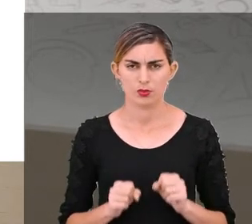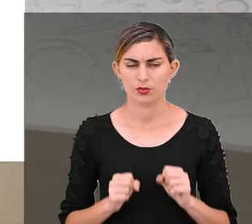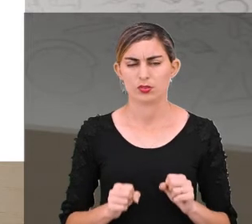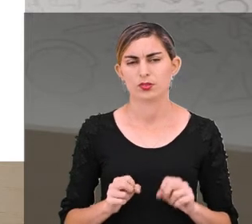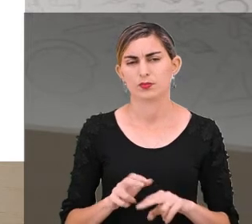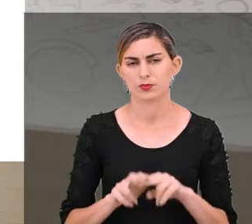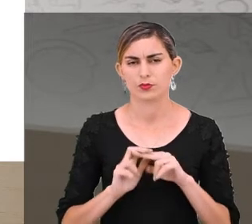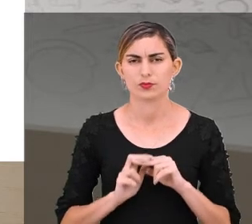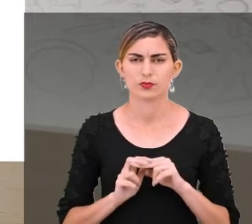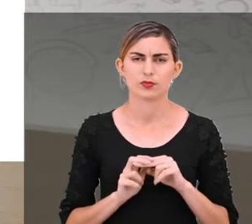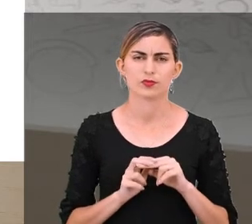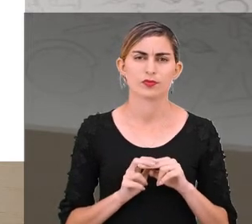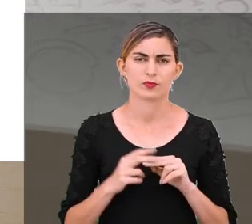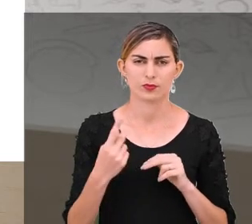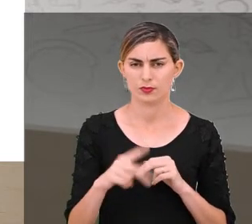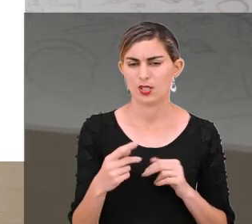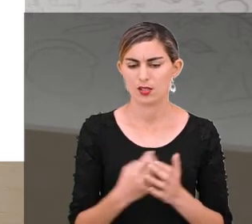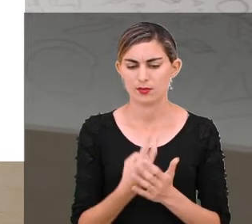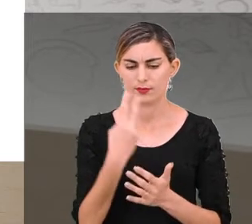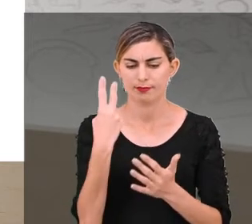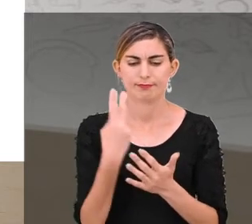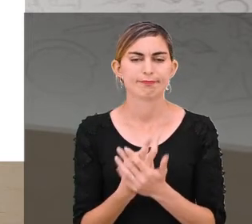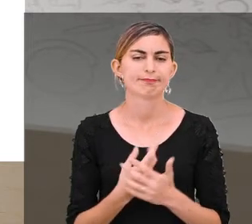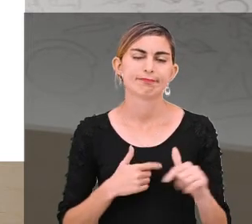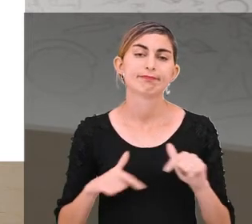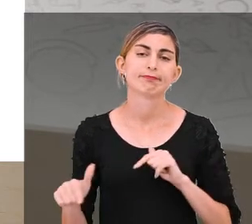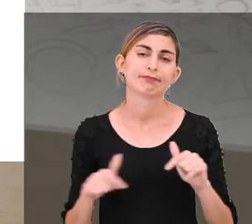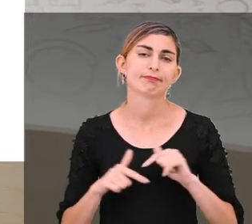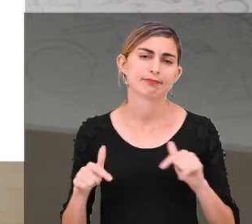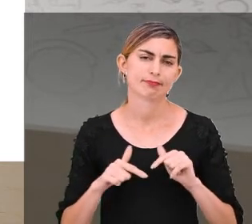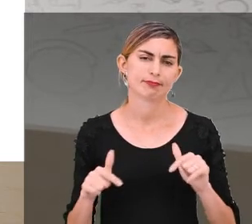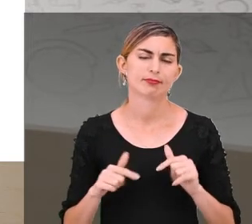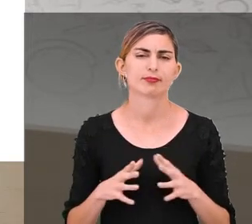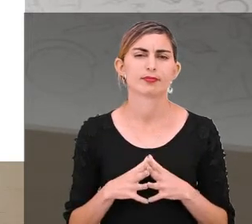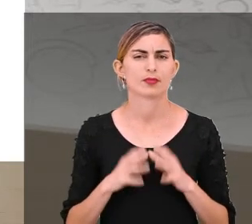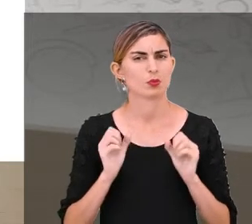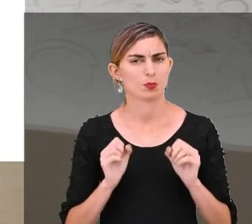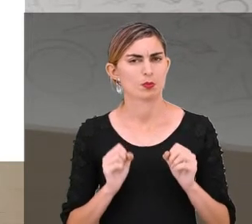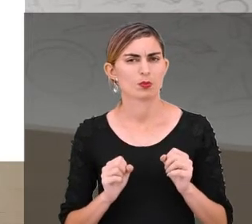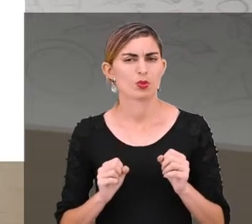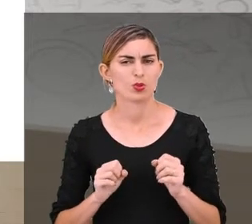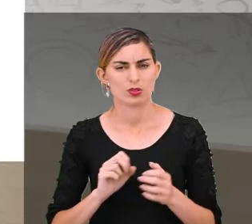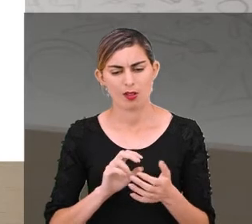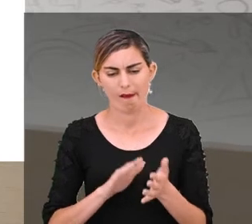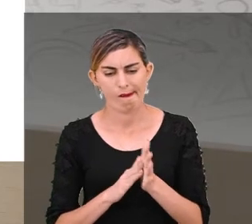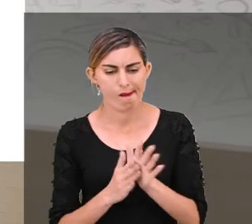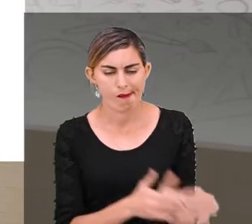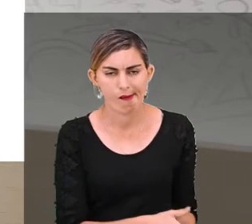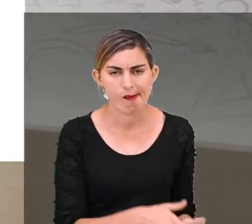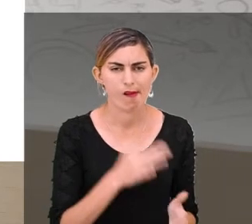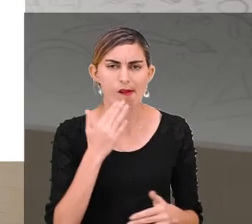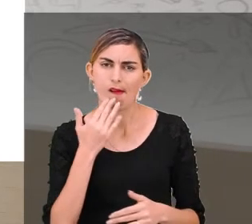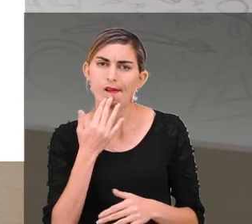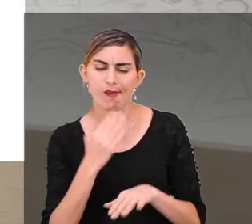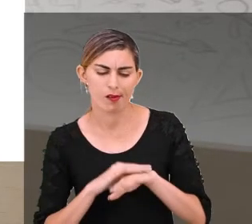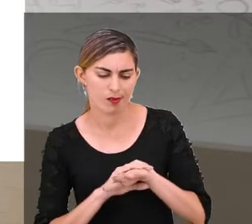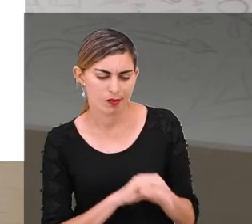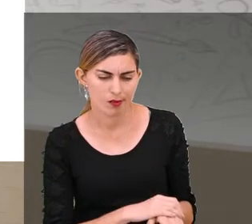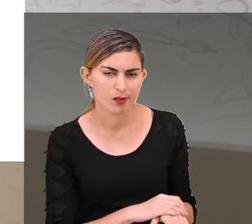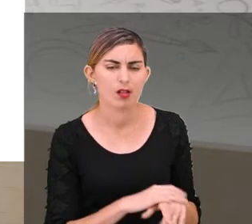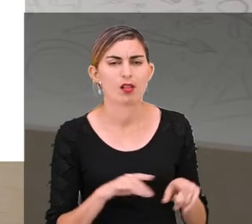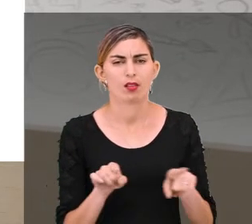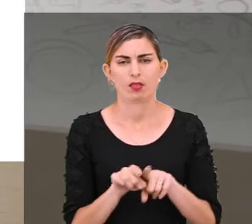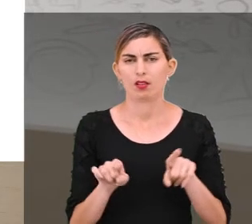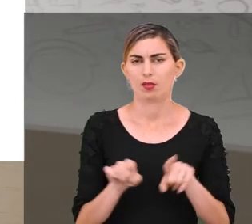podem levar, né, a esse acidente de trabalho aí, ao trabalhador? Ele pode sofrer torções de membros